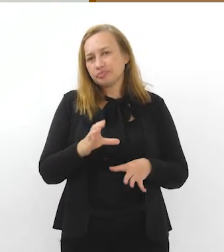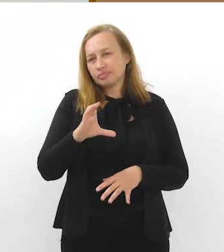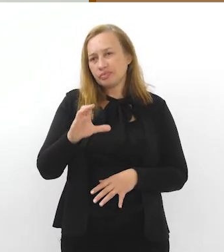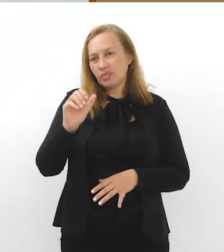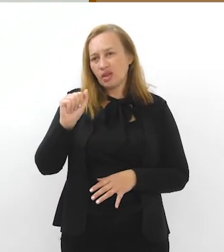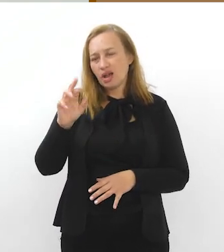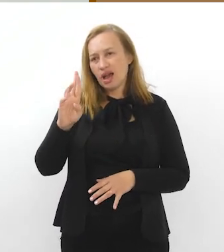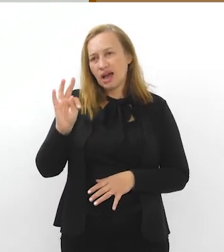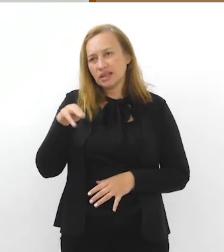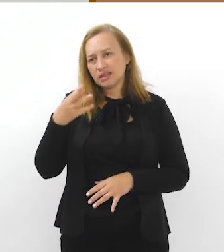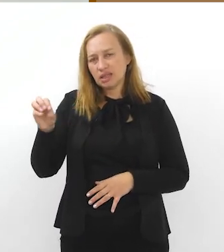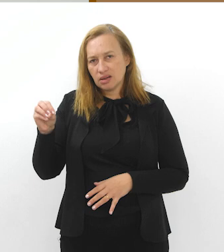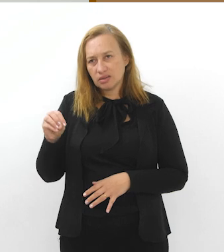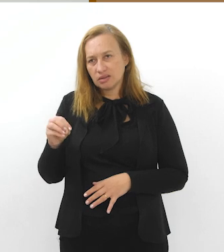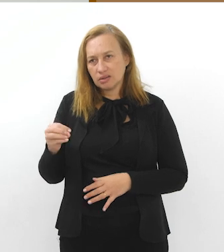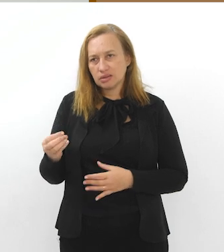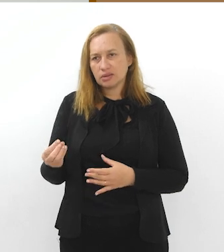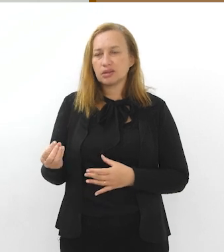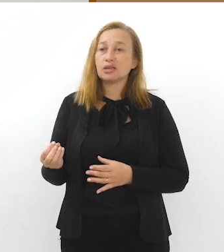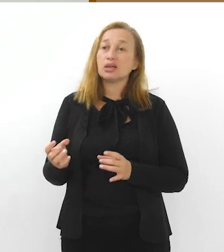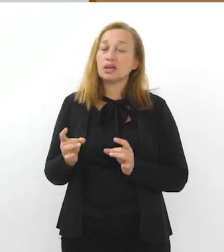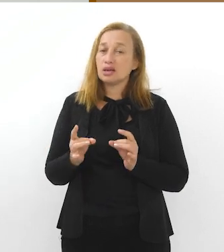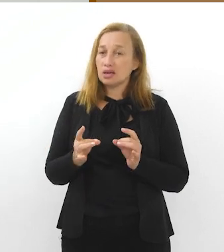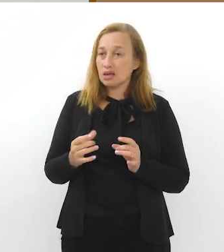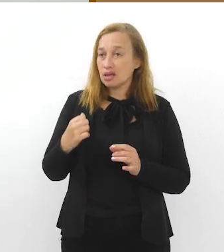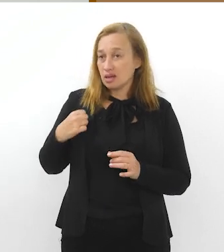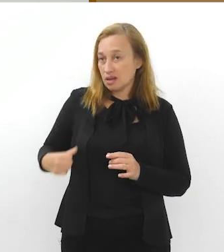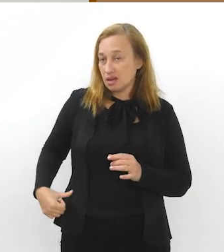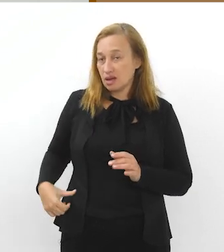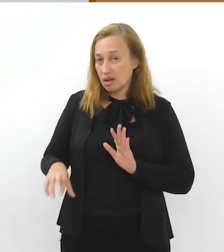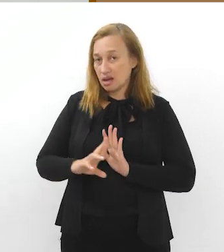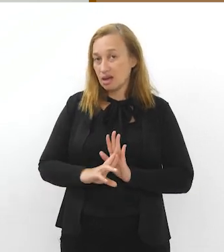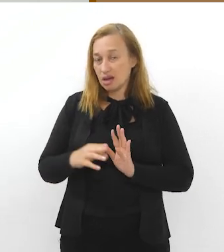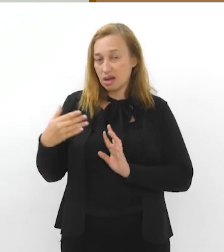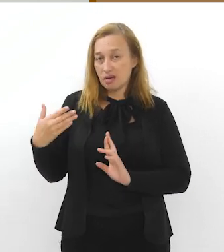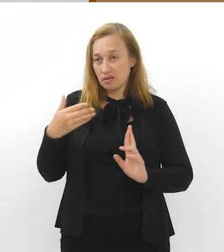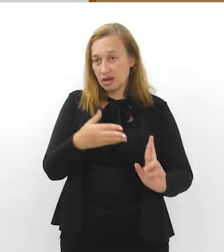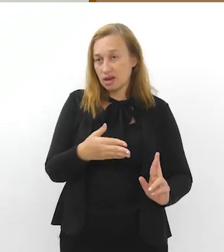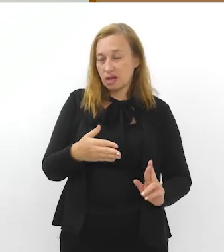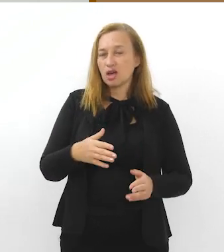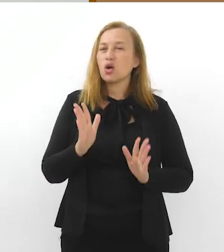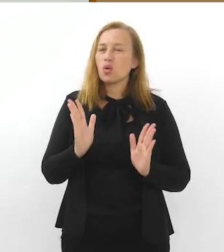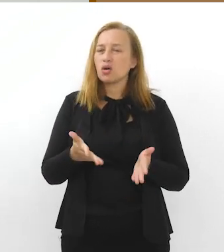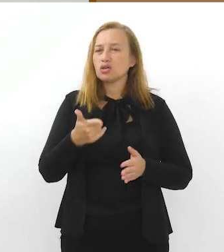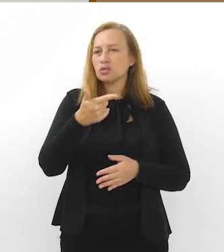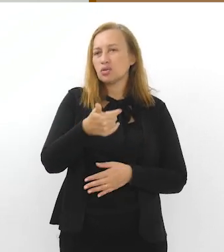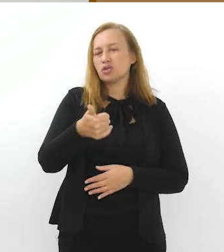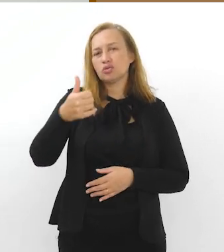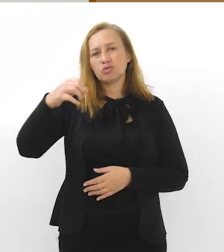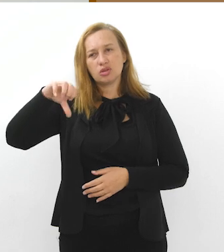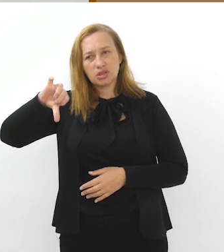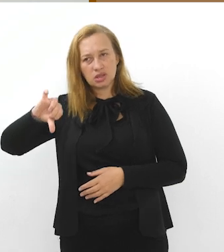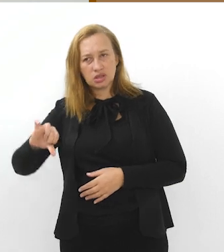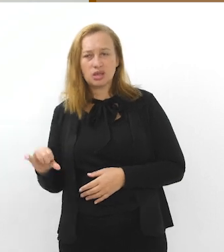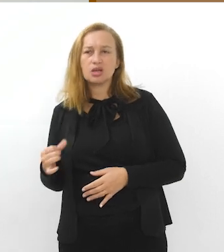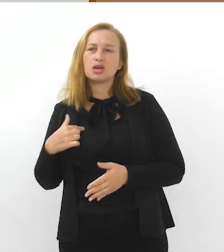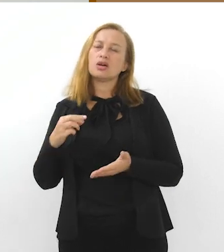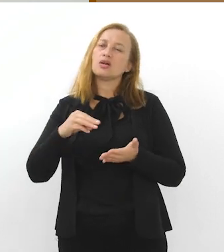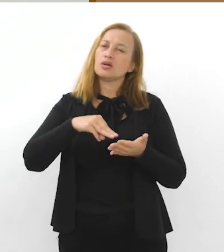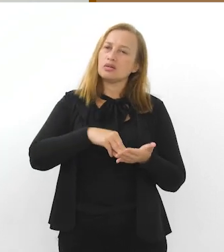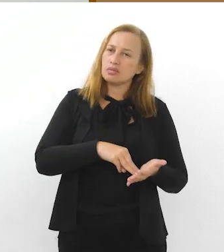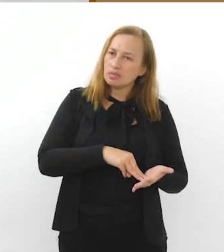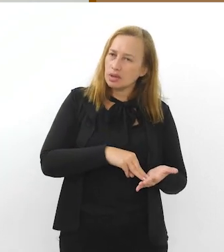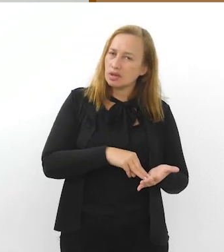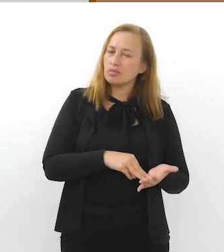os calendários revertem para as nossas bolsas. E hoje, em 2019, eu me tornei